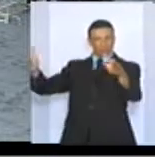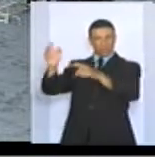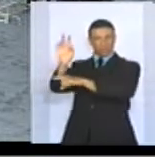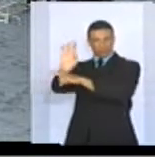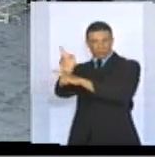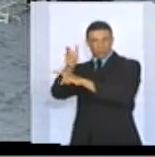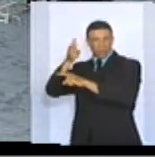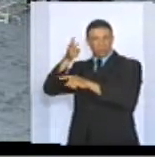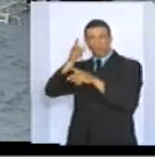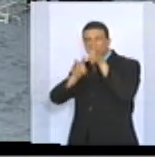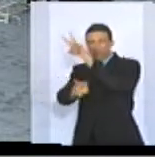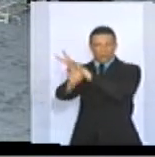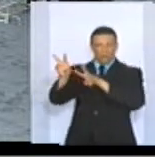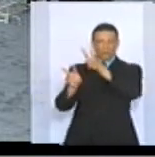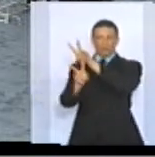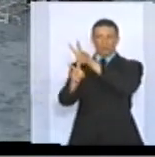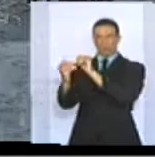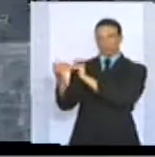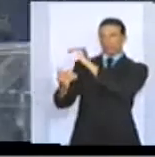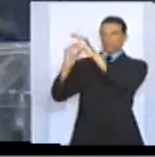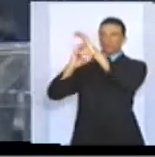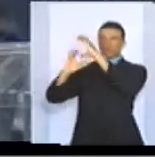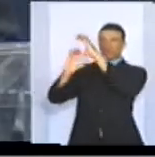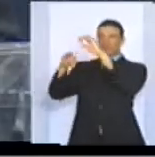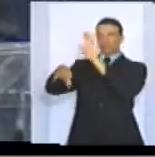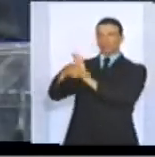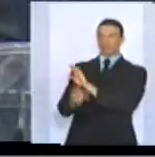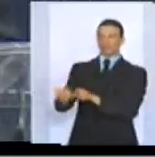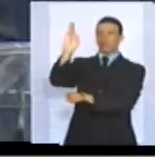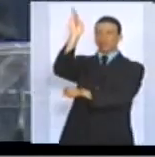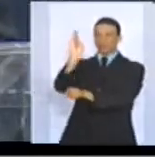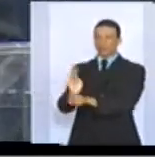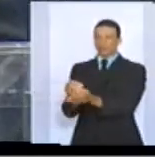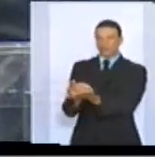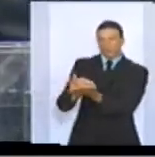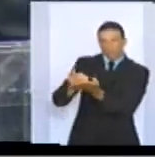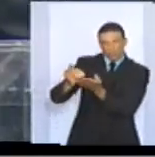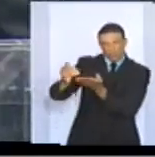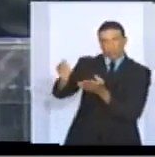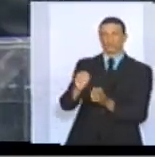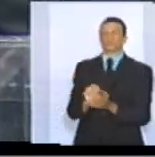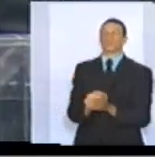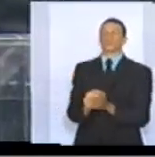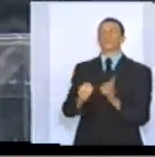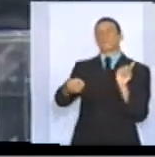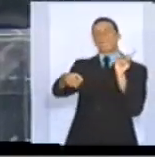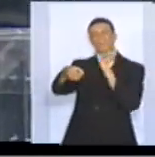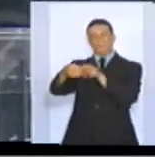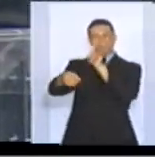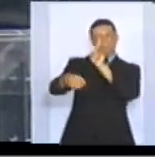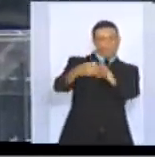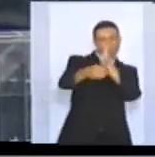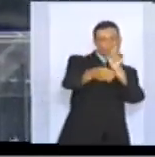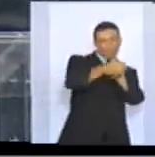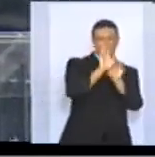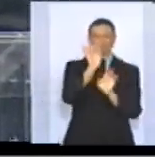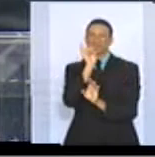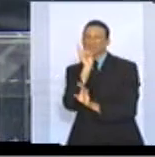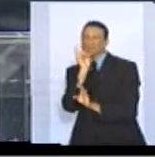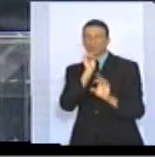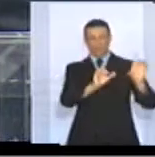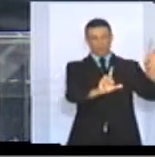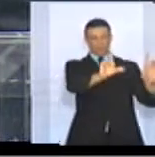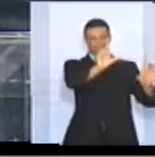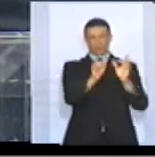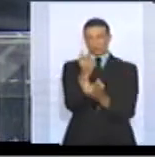audiovisual brasileiro, do mercado de comunicações no Brasil. Havia um conjunto de gargalos no desenvolvimento do serviço de televisão paga, ele estava